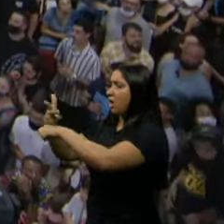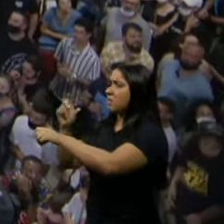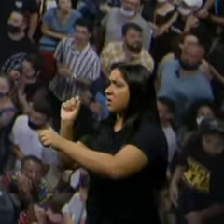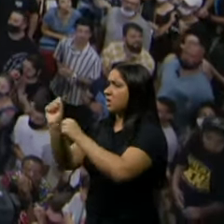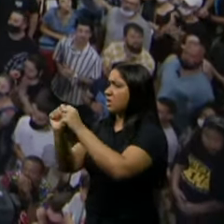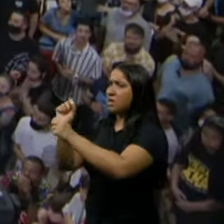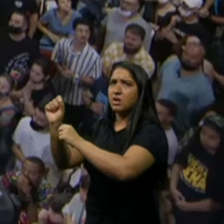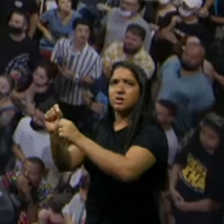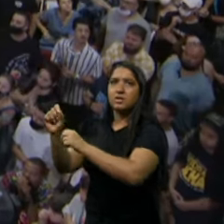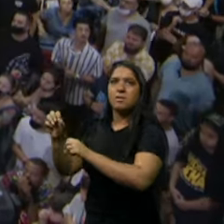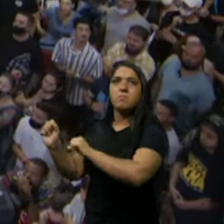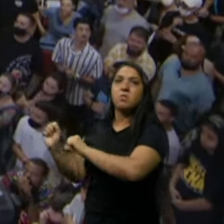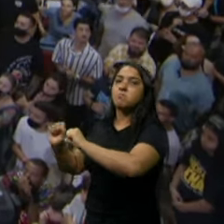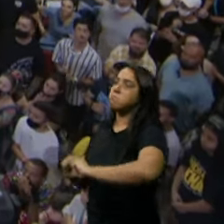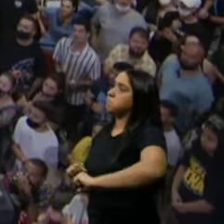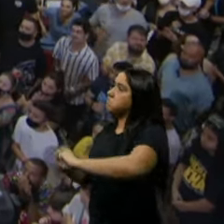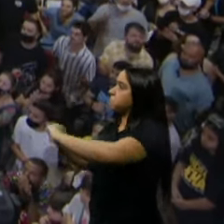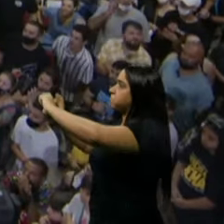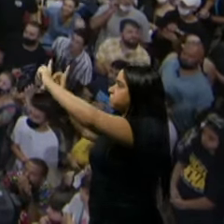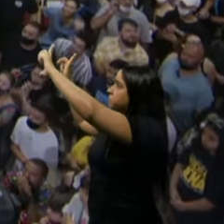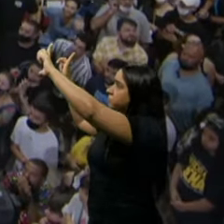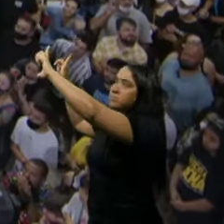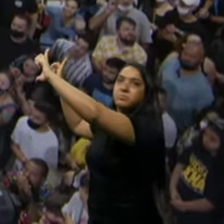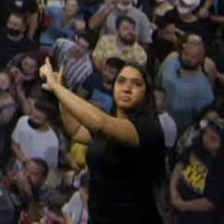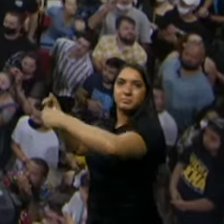o poeta não